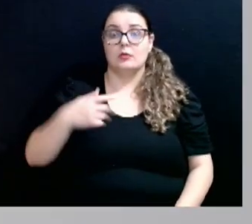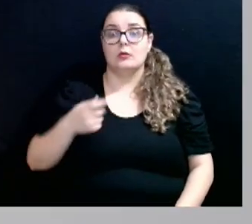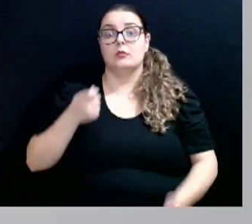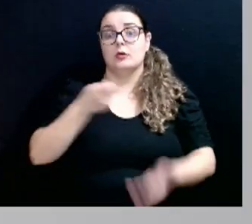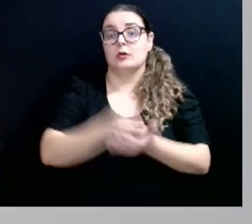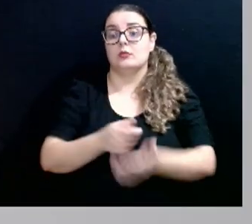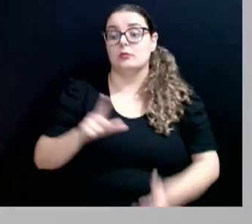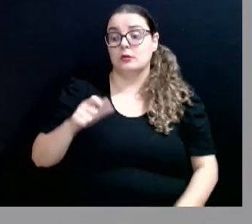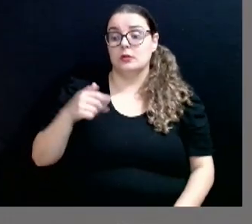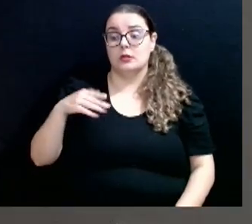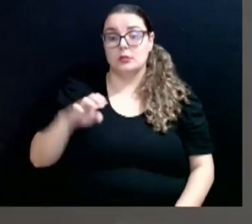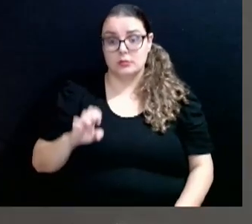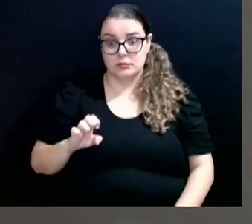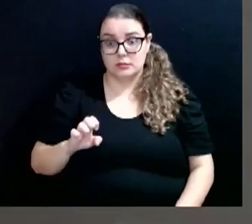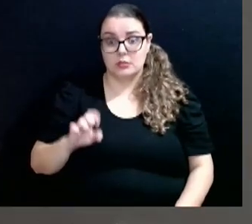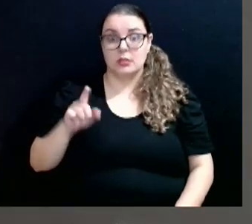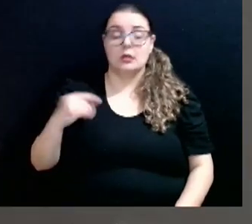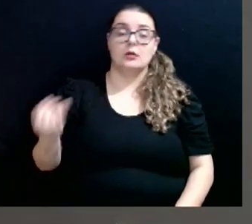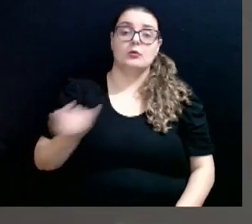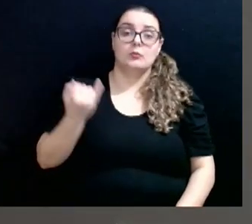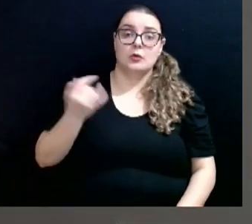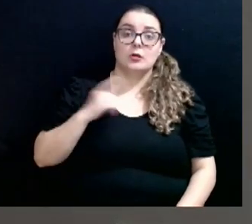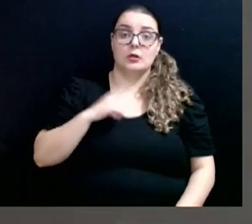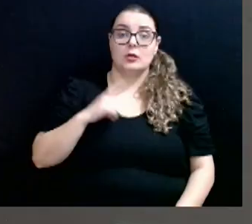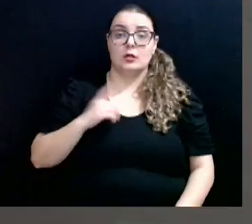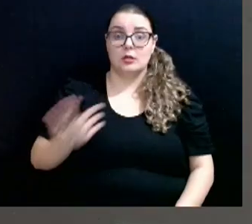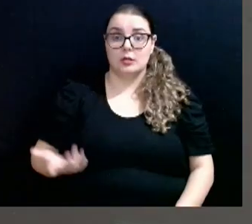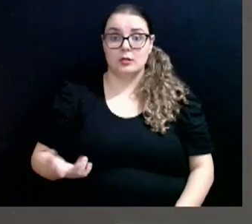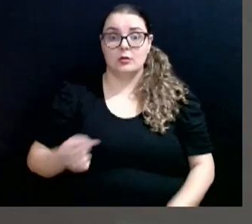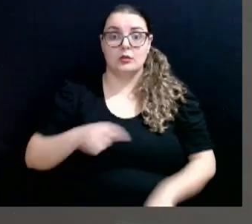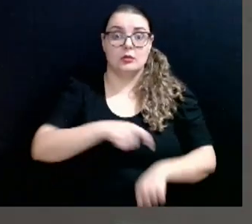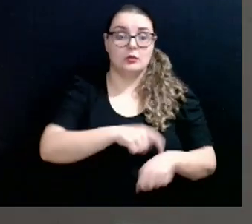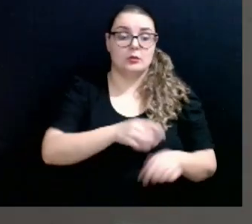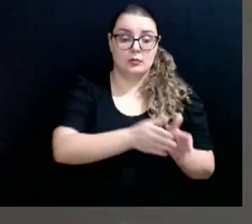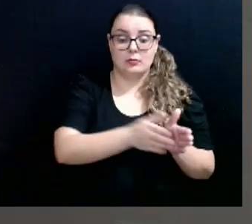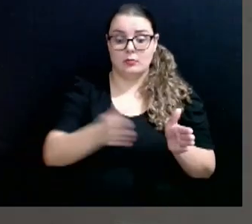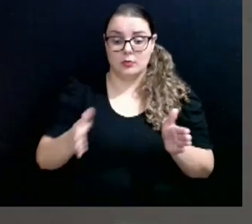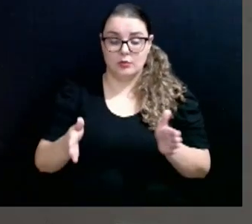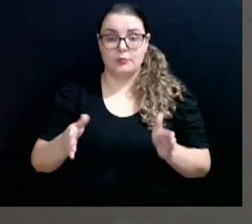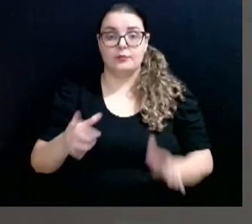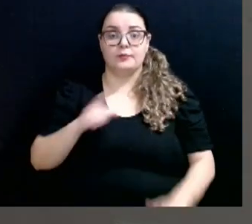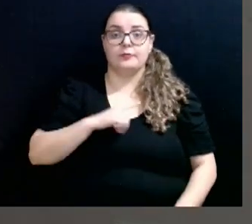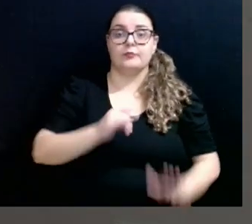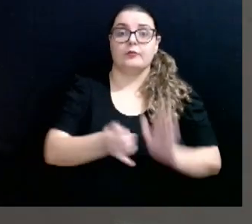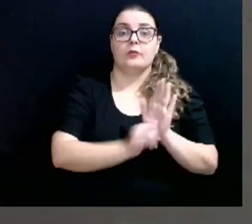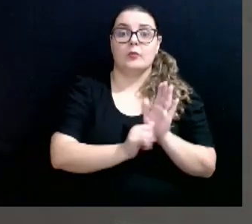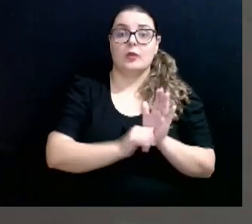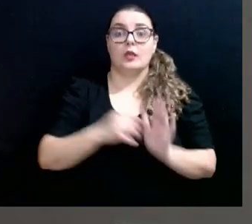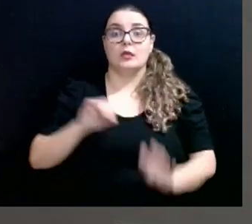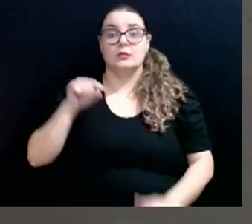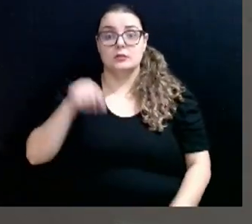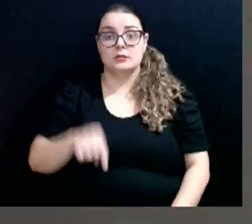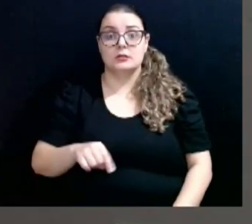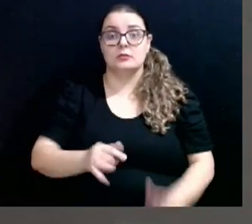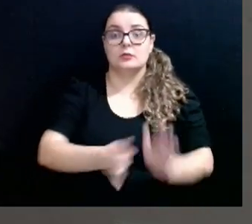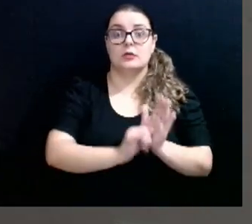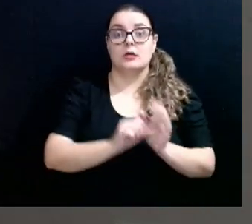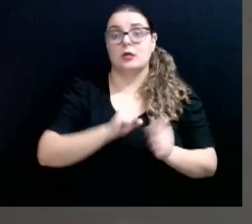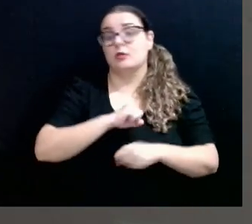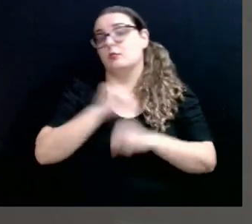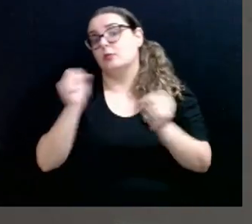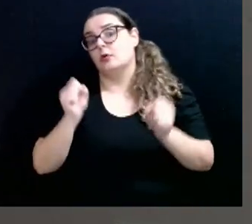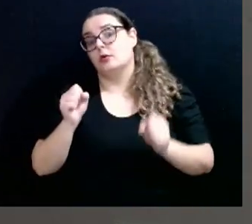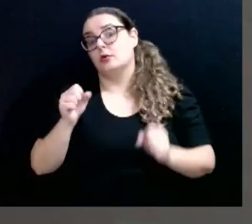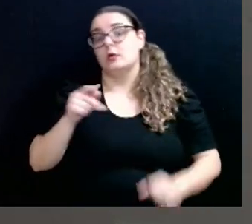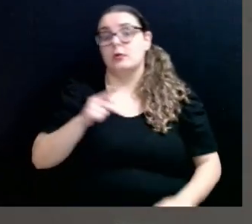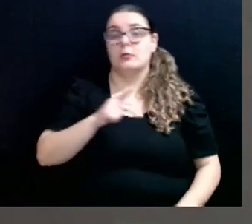É importante, você tem até um determinado período. Vai estar no edital dizendo se aquele edital é possível ser pessoa física ou pessoa jurídica. Então